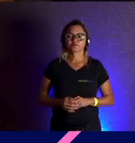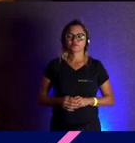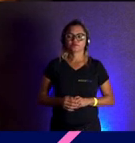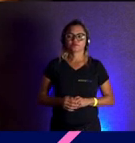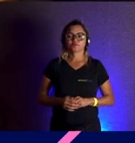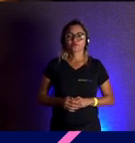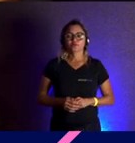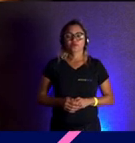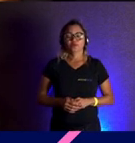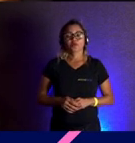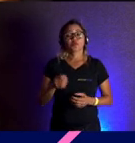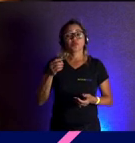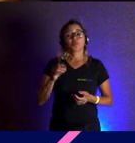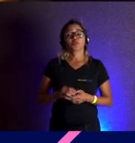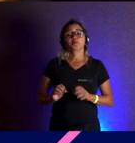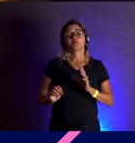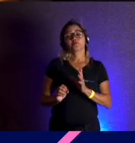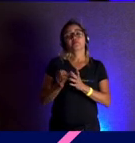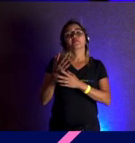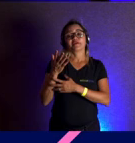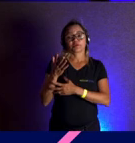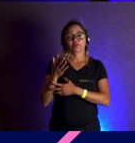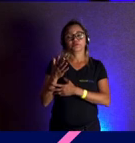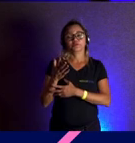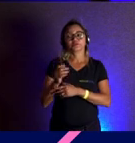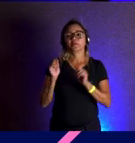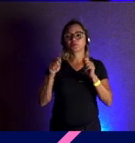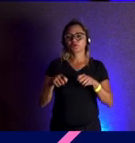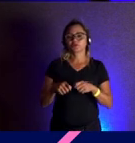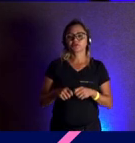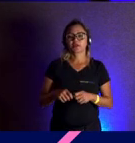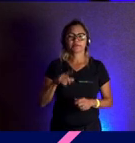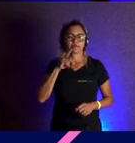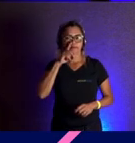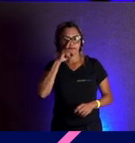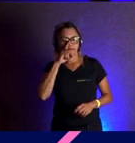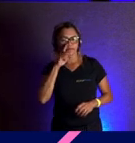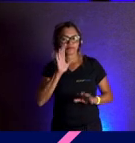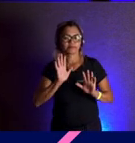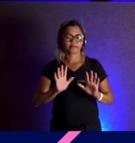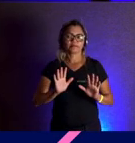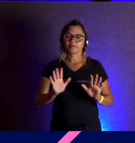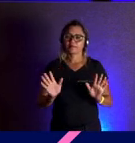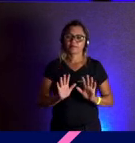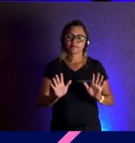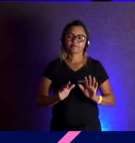um determinado evento, né? Que podia ser dramático e tudo mais, né?